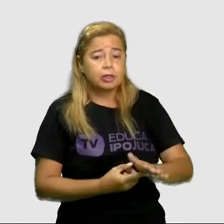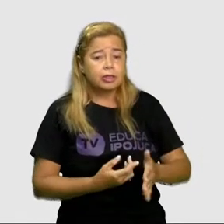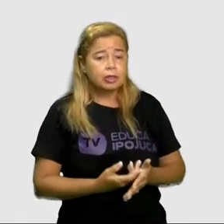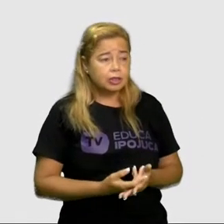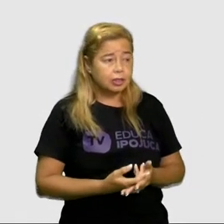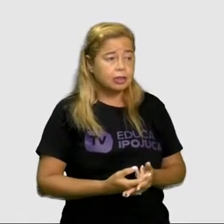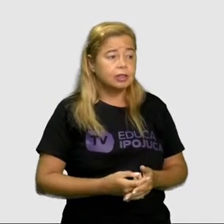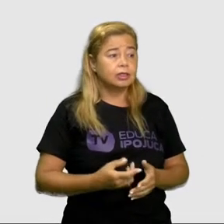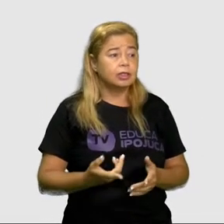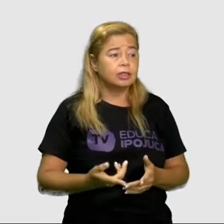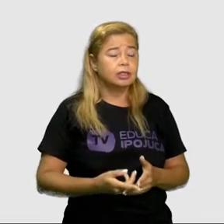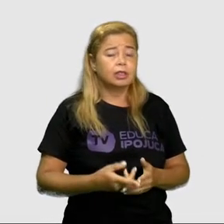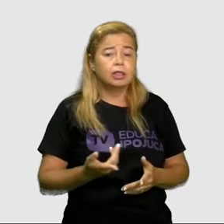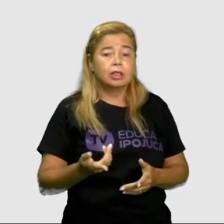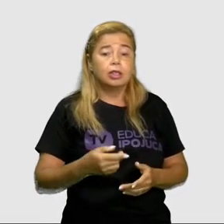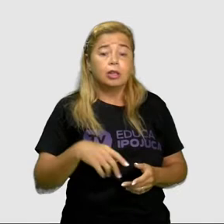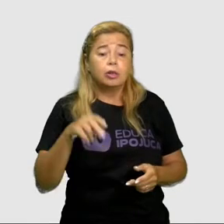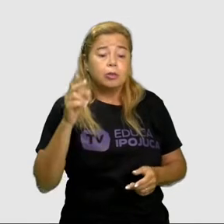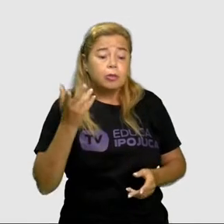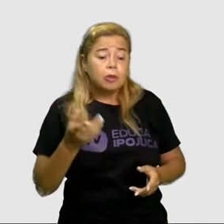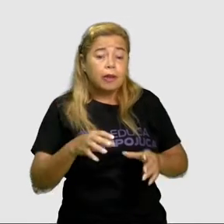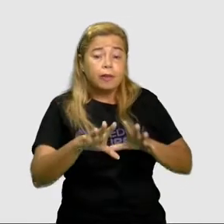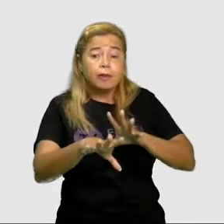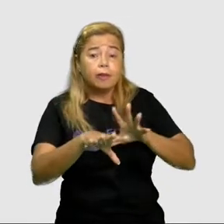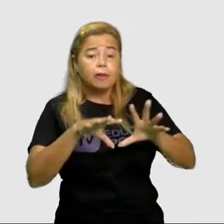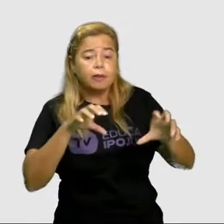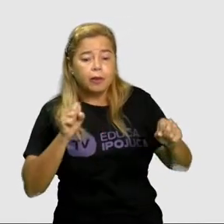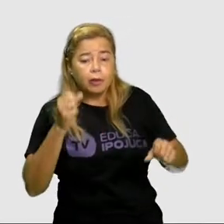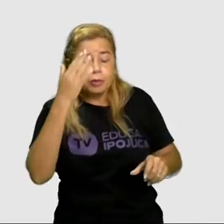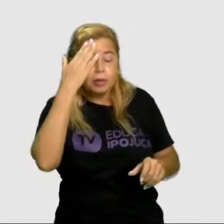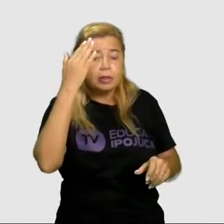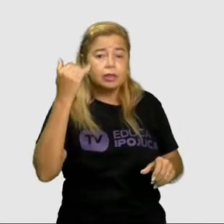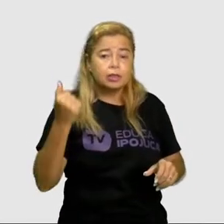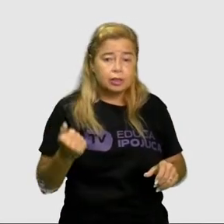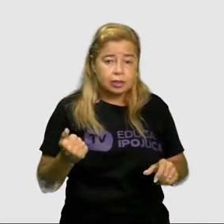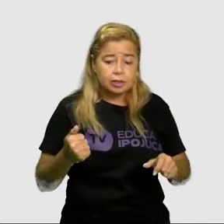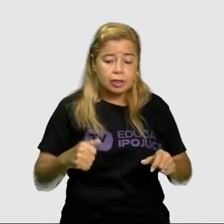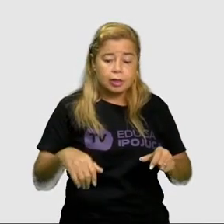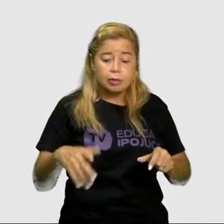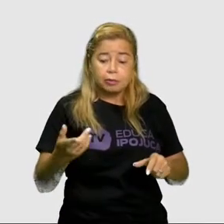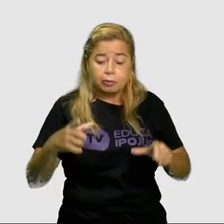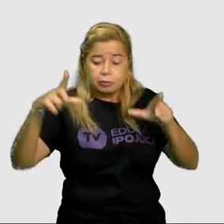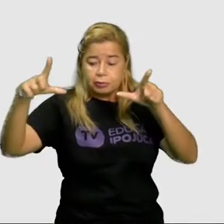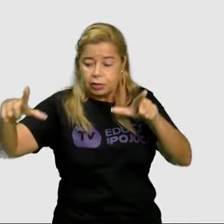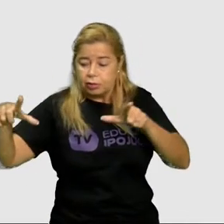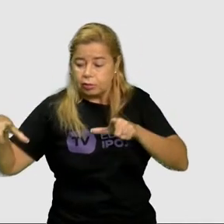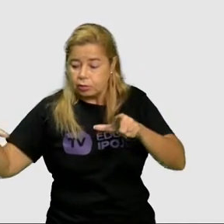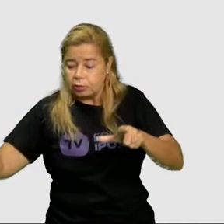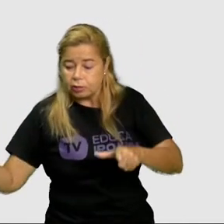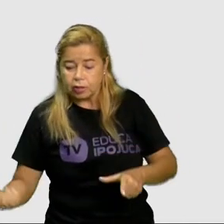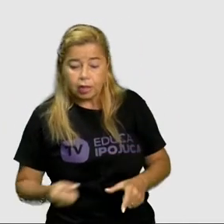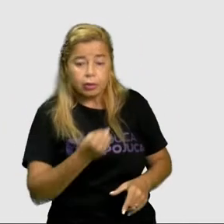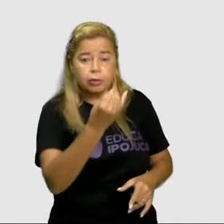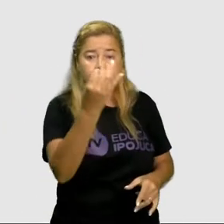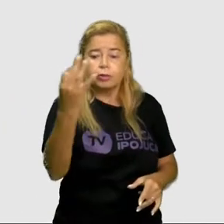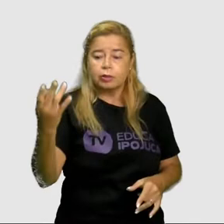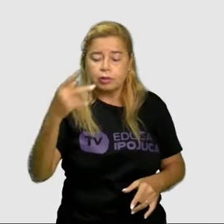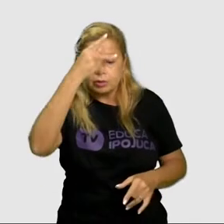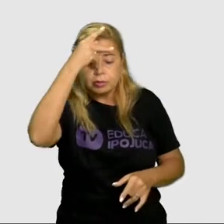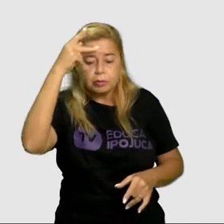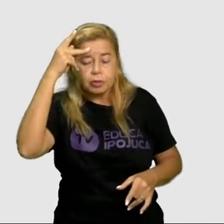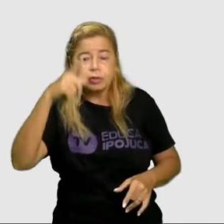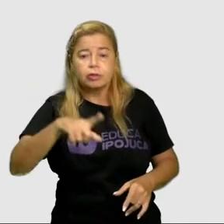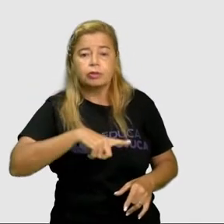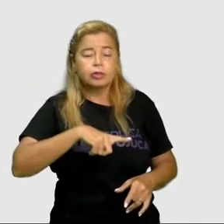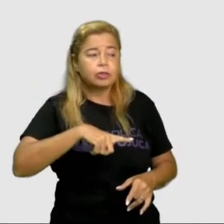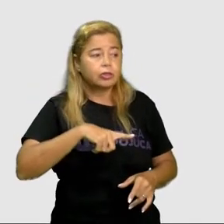portanto, uma média entre a área de um determinado lugar e o total de habitantes que nela se encontram. A gente vê aqui, ó,